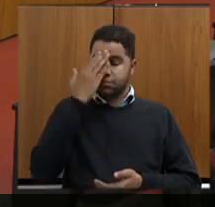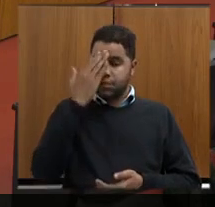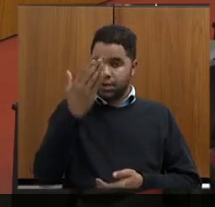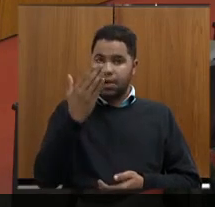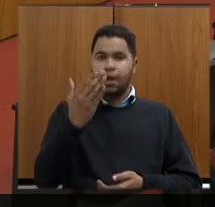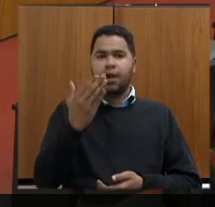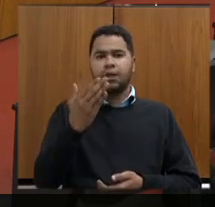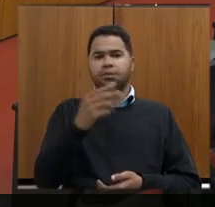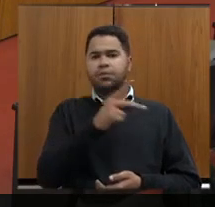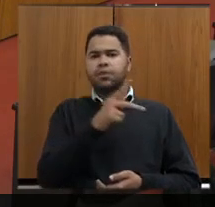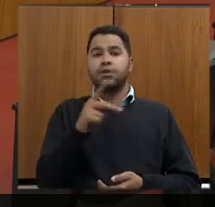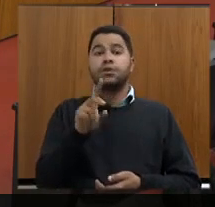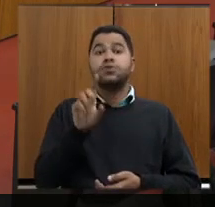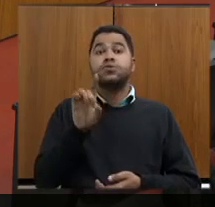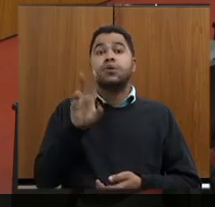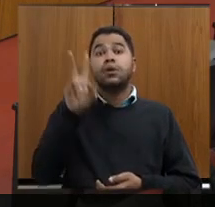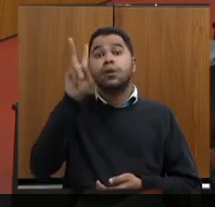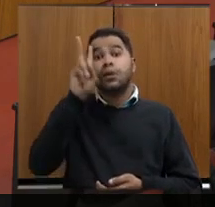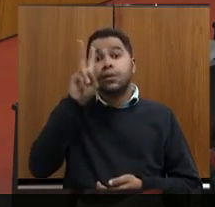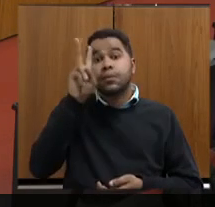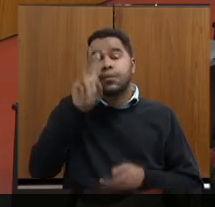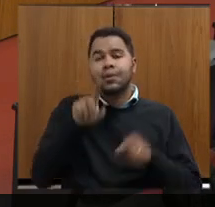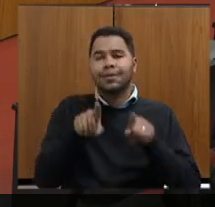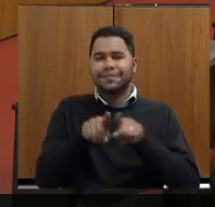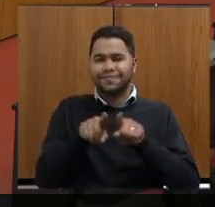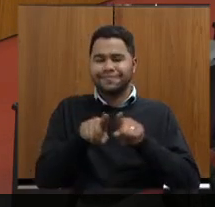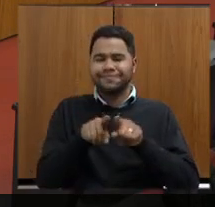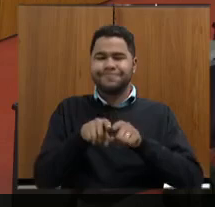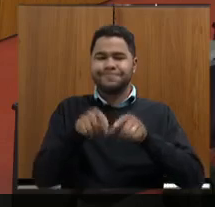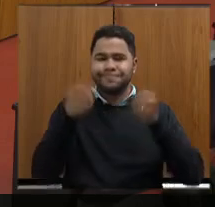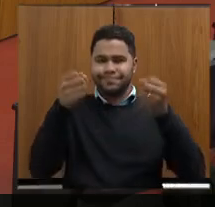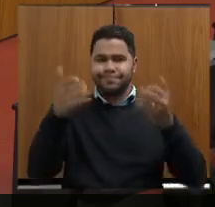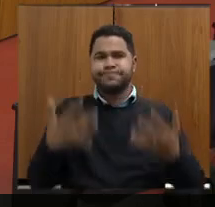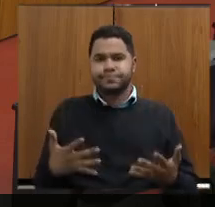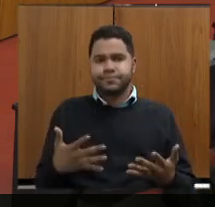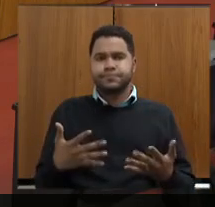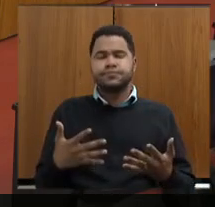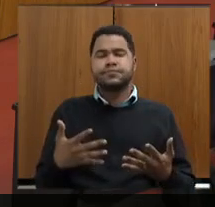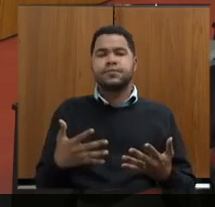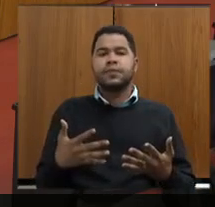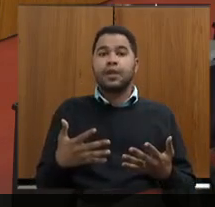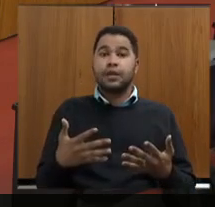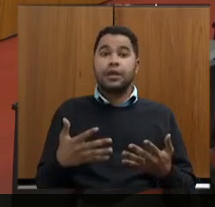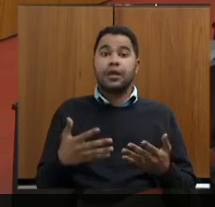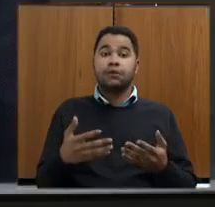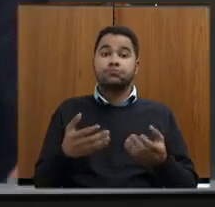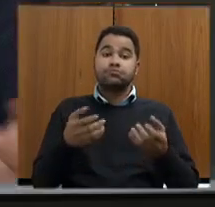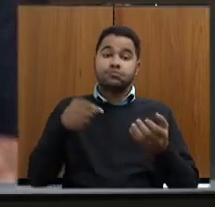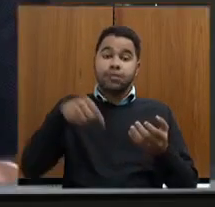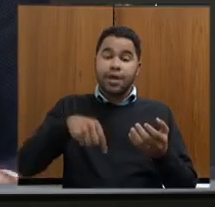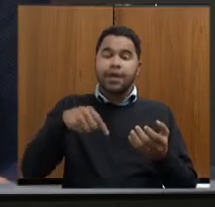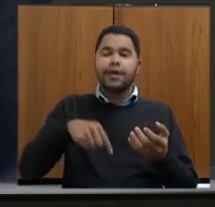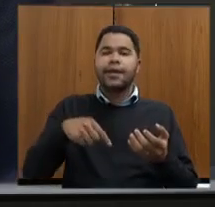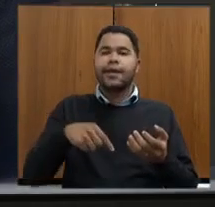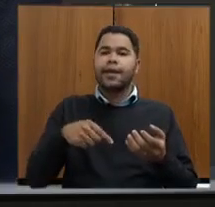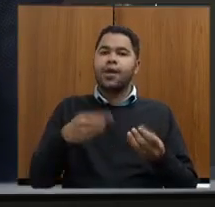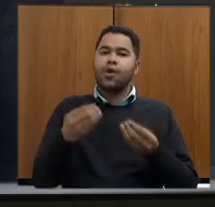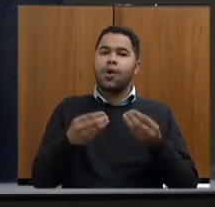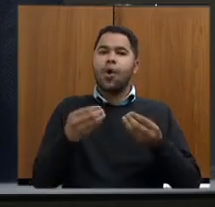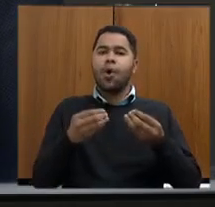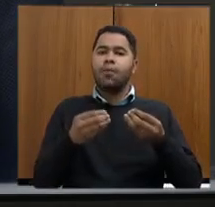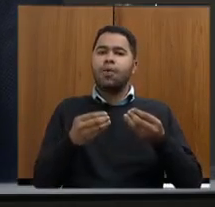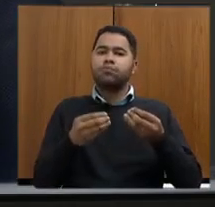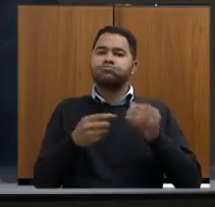não só para lembrar que eu falei também da questão da do ranking de Transparência do estado e